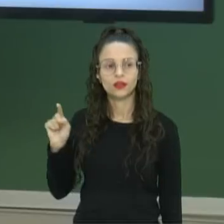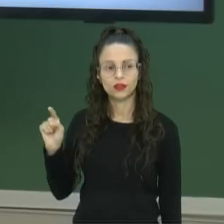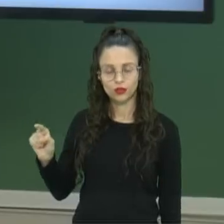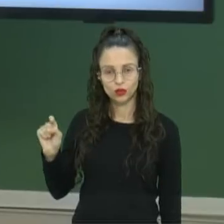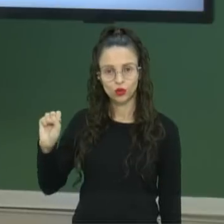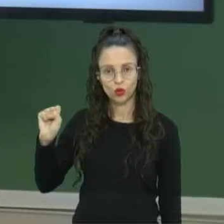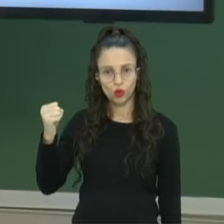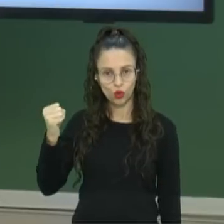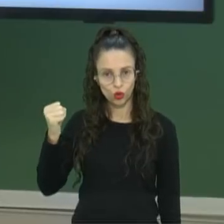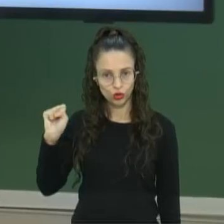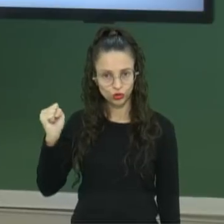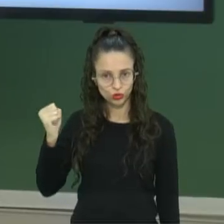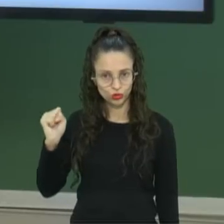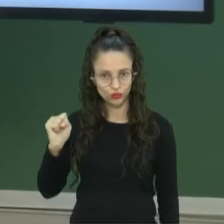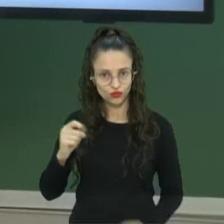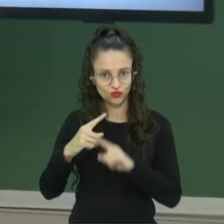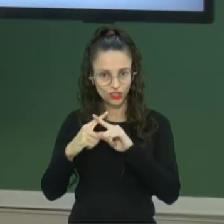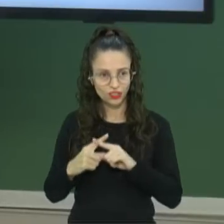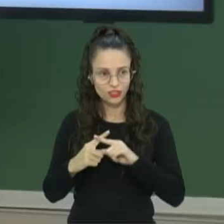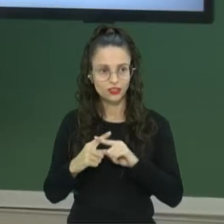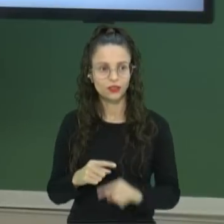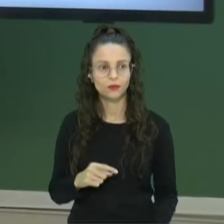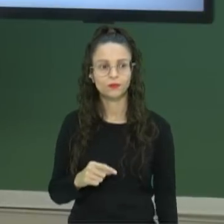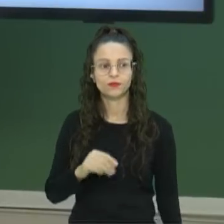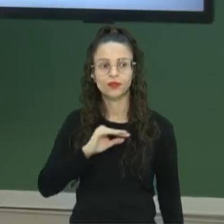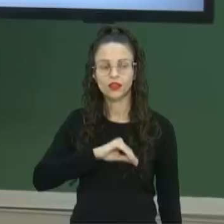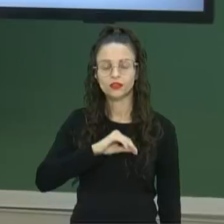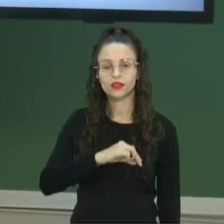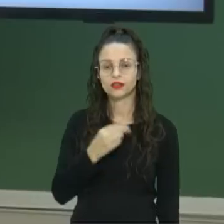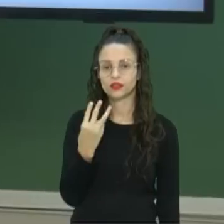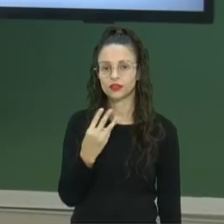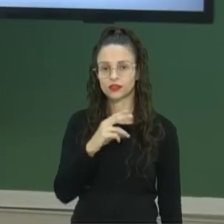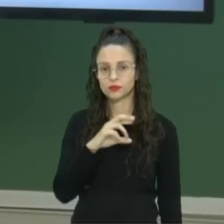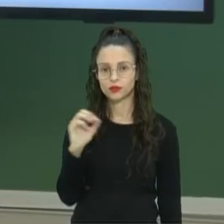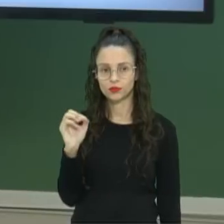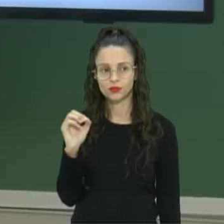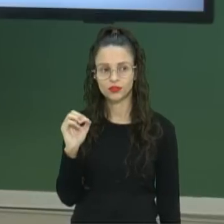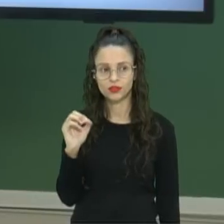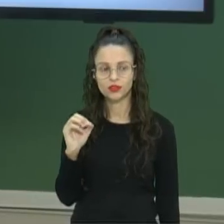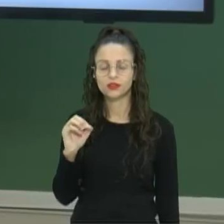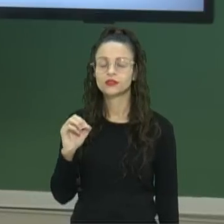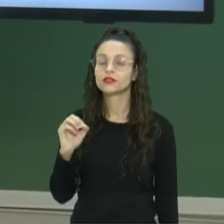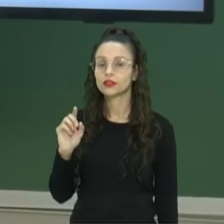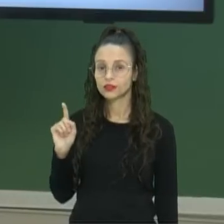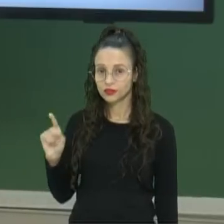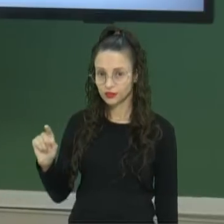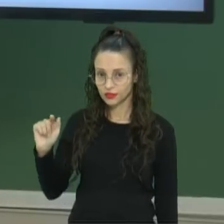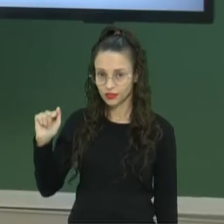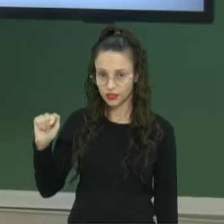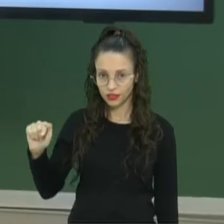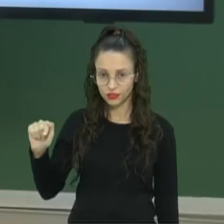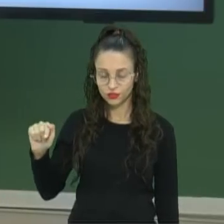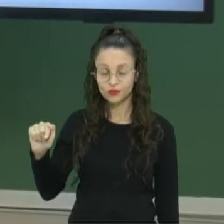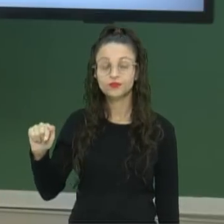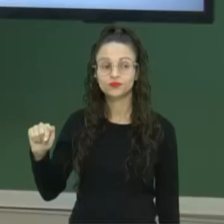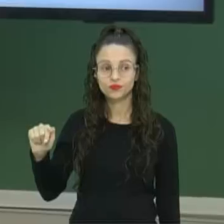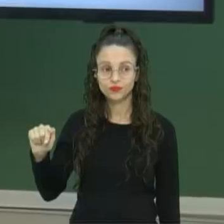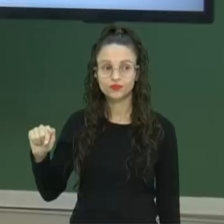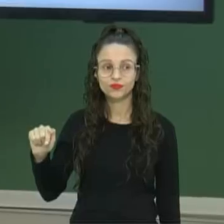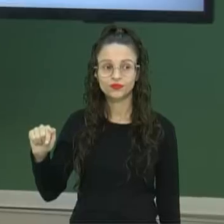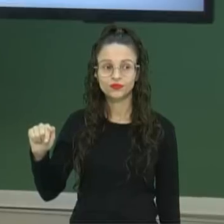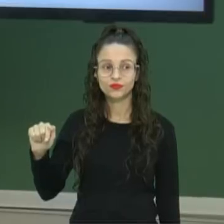aparece 8 vezes. O salário de 3.500 aparece 7